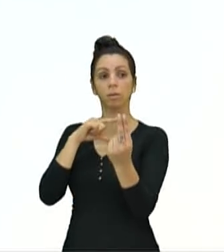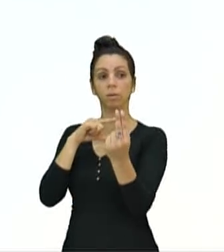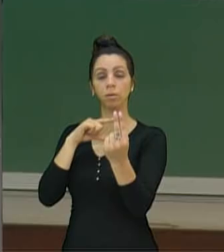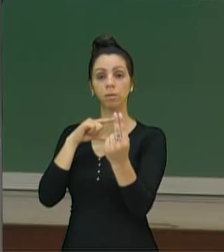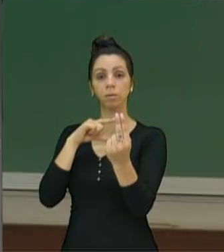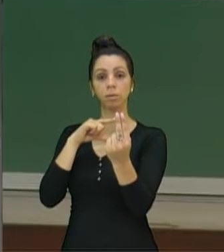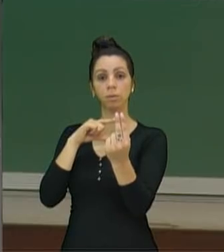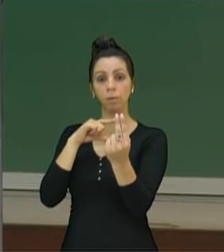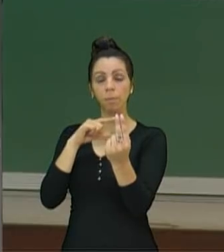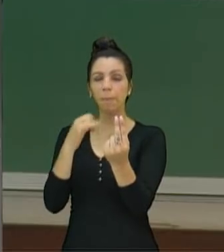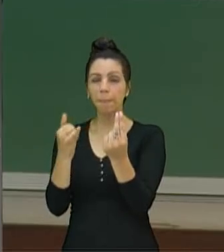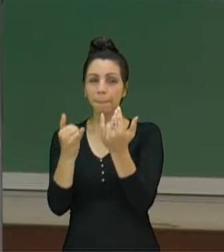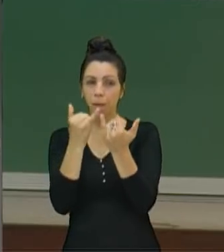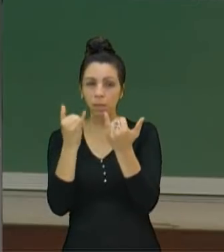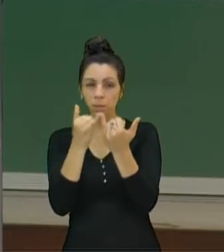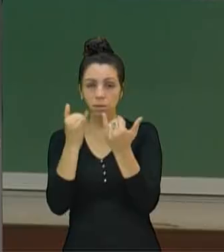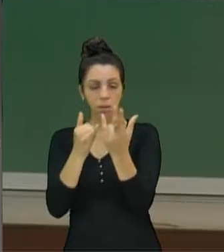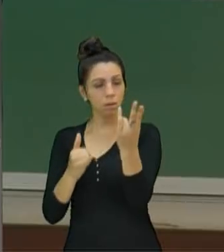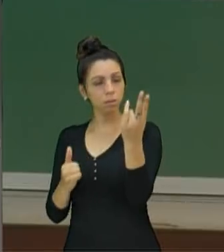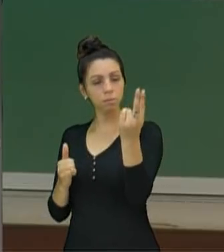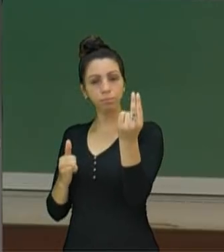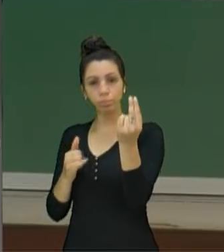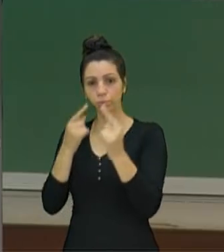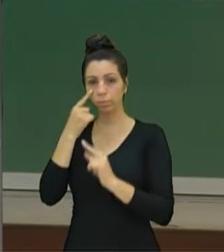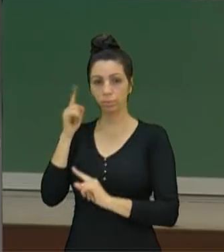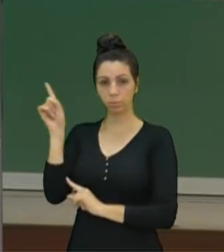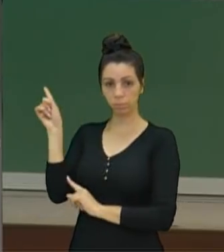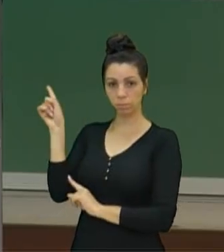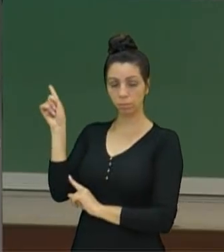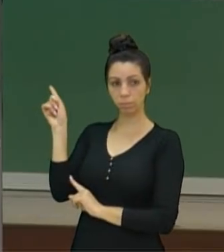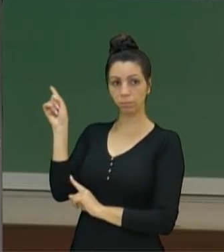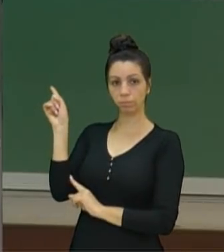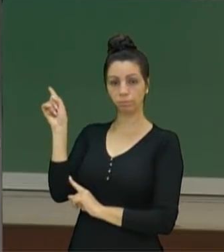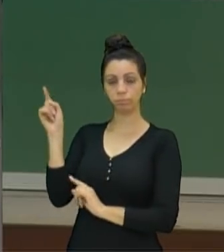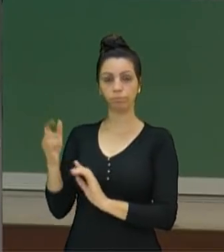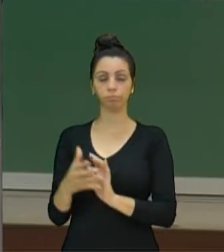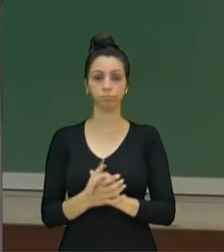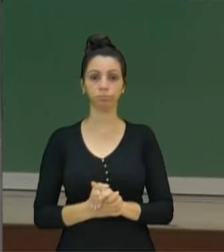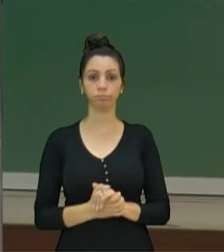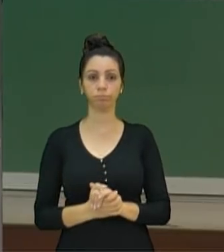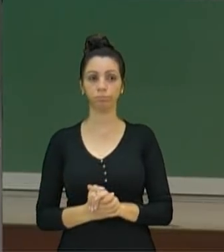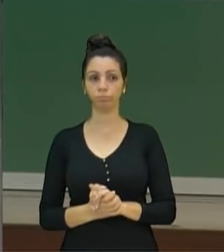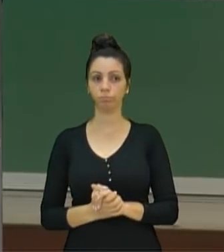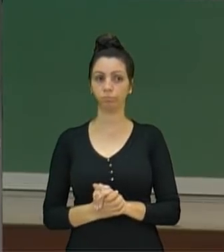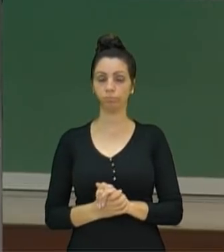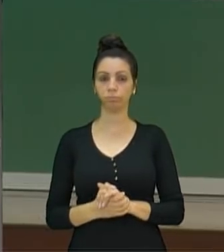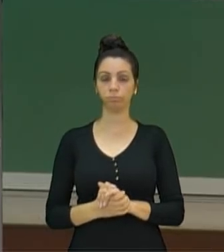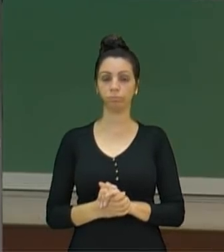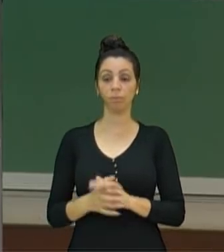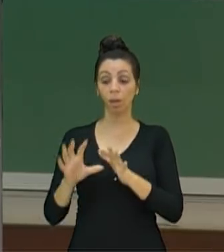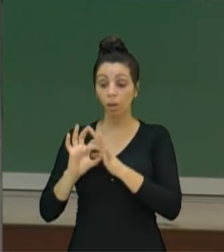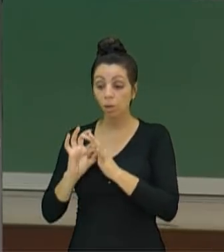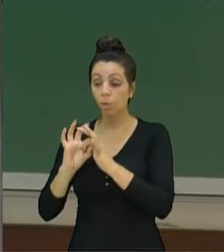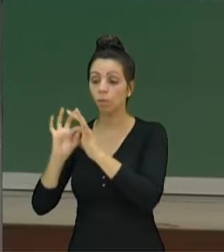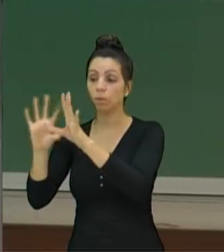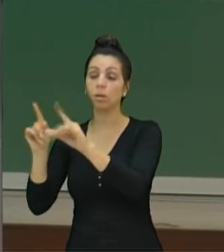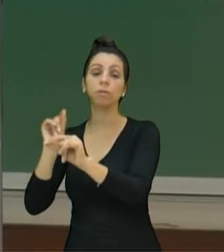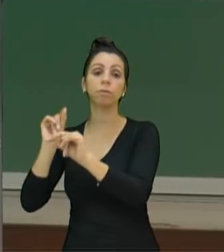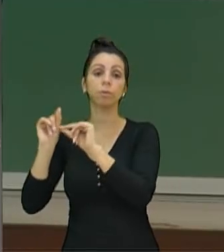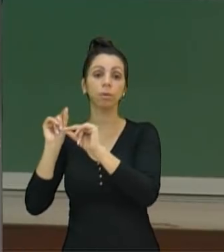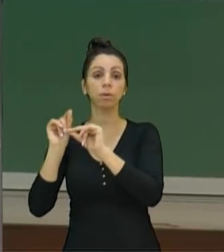gosto de lembrar que é aquela posição do canivete, né? Da abertura do canivete. E o livre, que é a combinação das